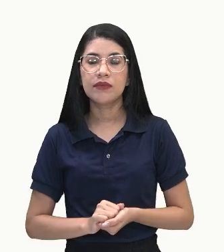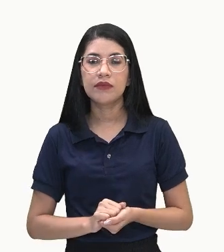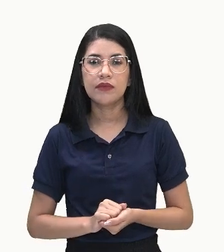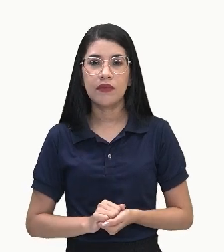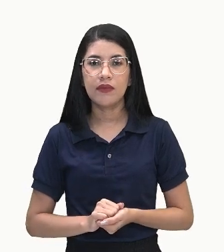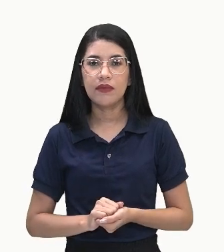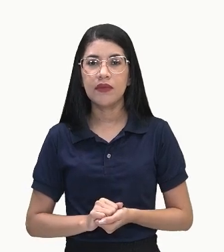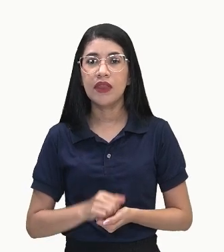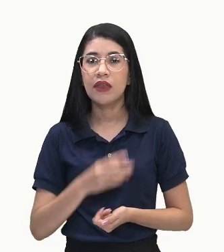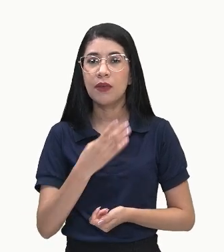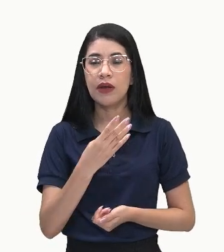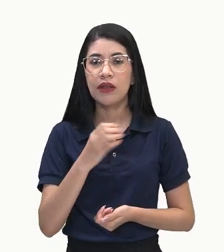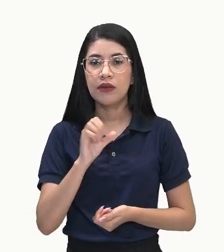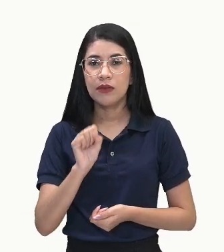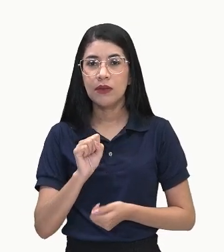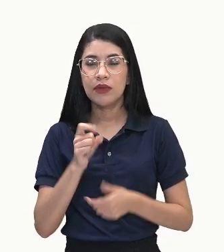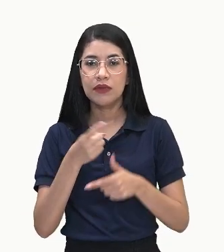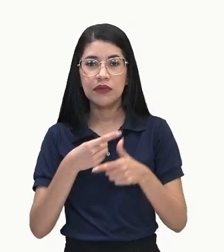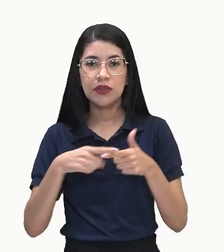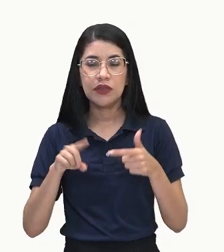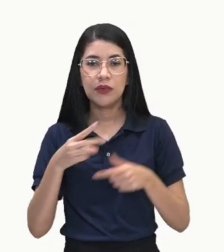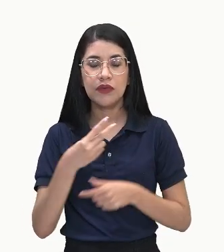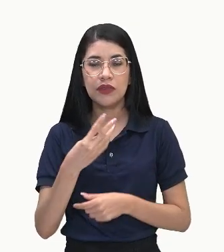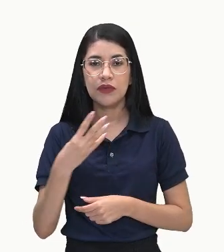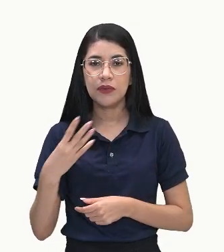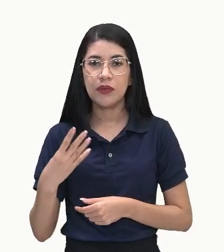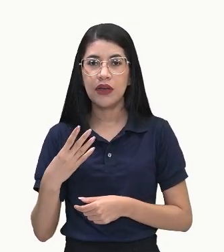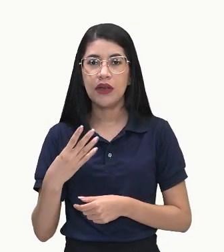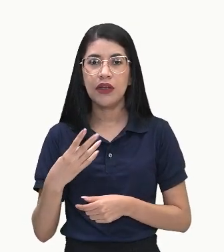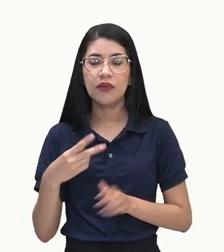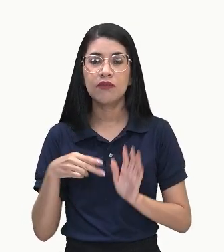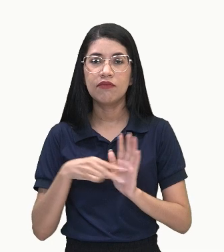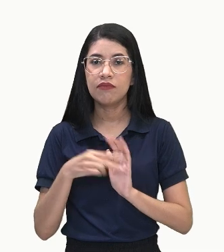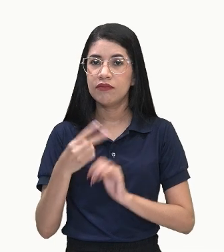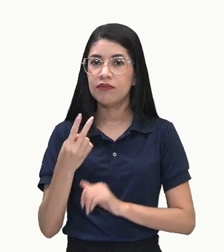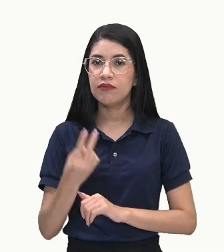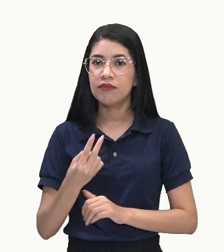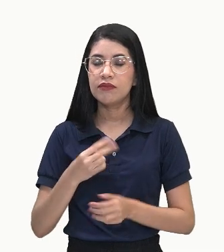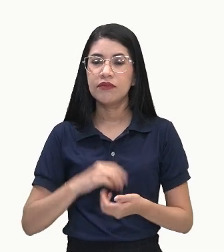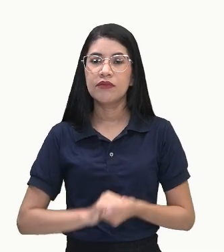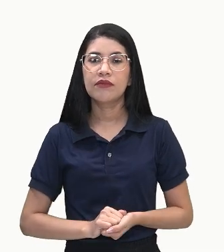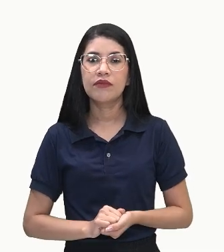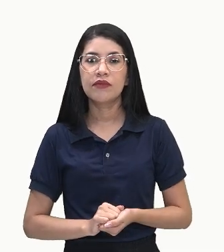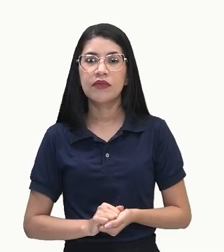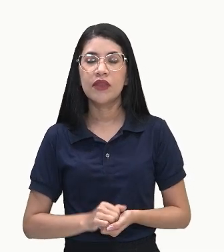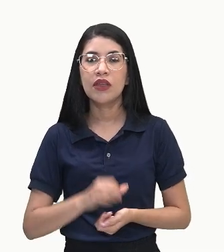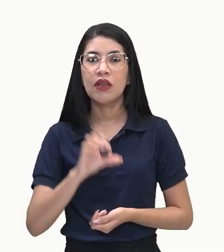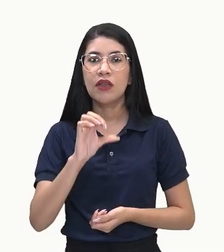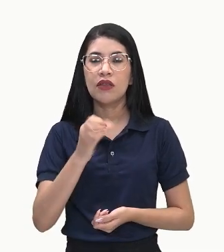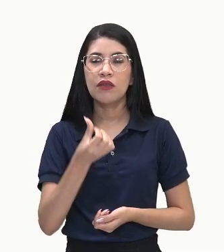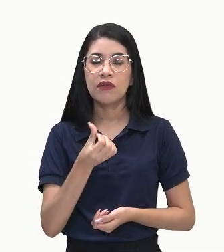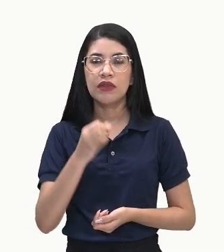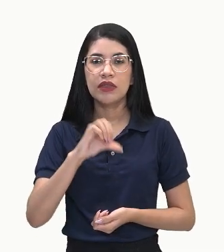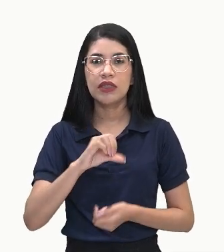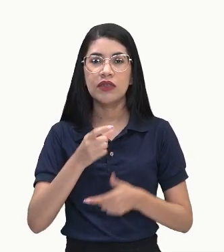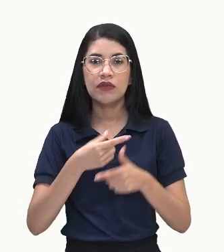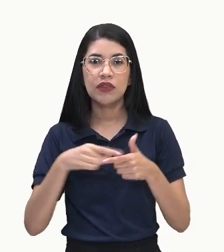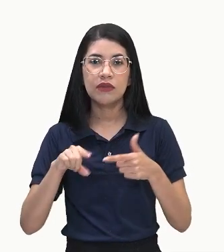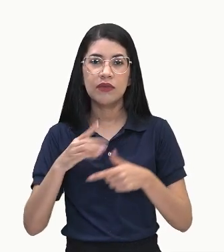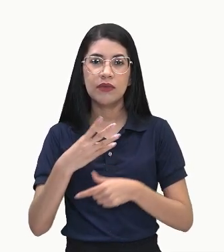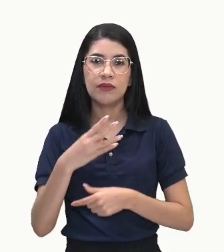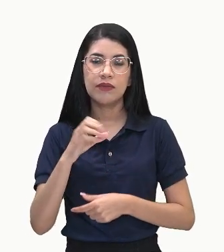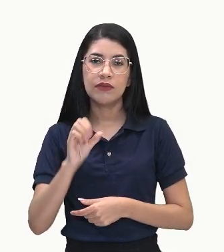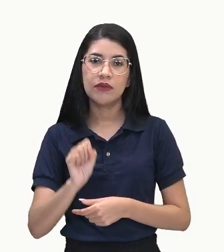48 dividido para 24. 2 também. 9,5 dividido para 48.